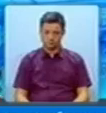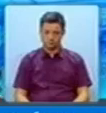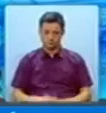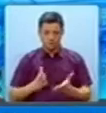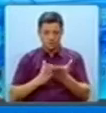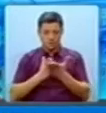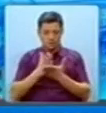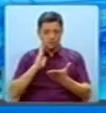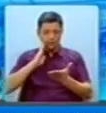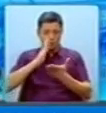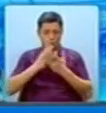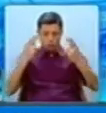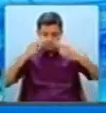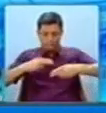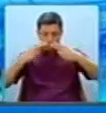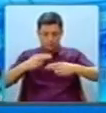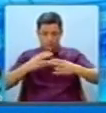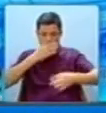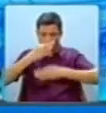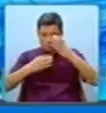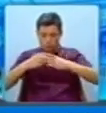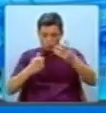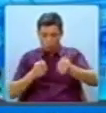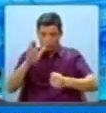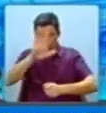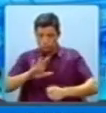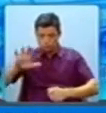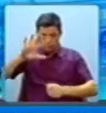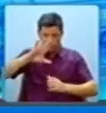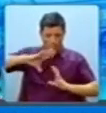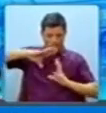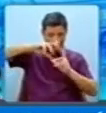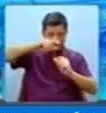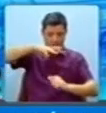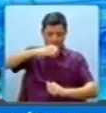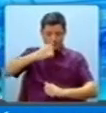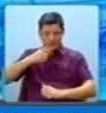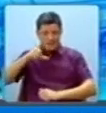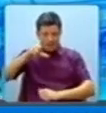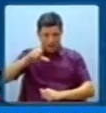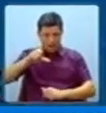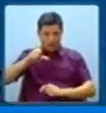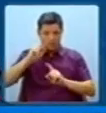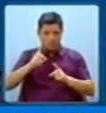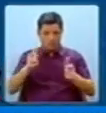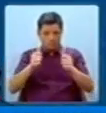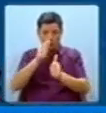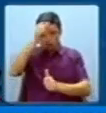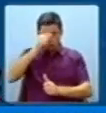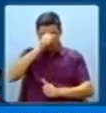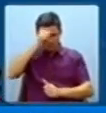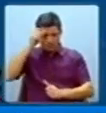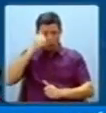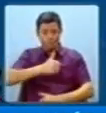Avançamos para a última fronteira, partimos para a conversa com o Coordenador Nacional da Sociedade Planetária, o Miguel Gonçalves, que nos costuma fazer companhia ao domingo. Miguel, bom